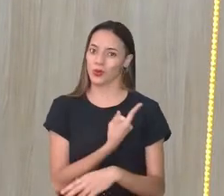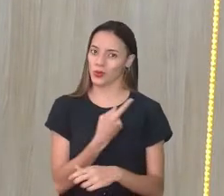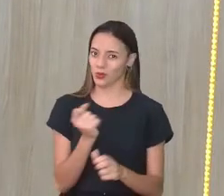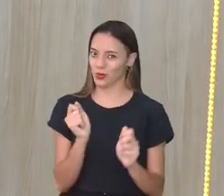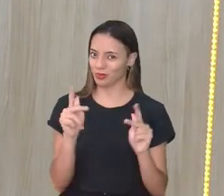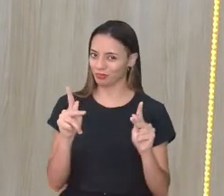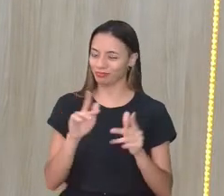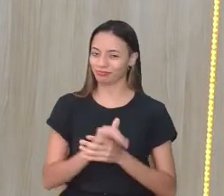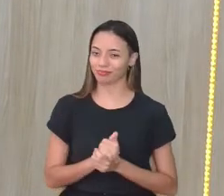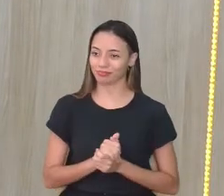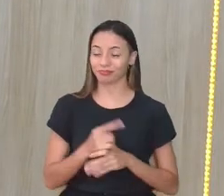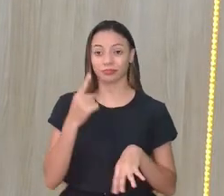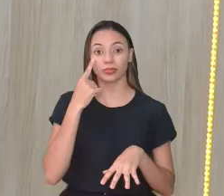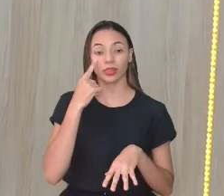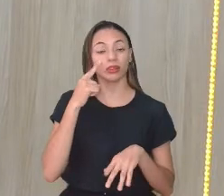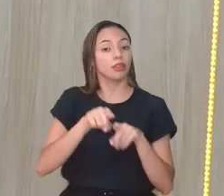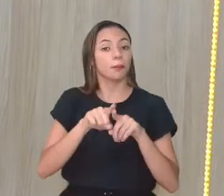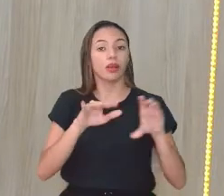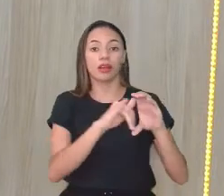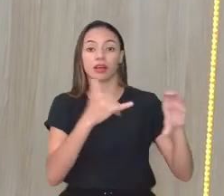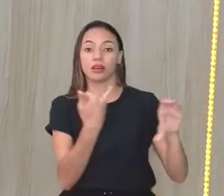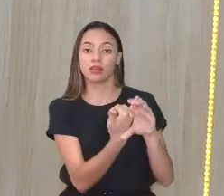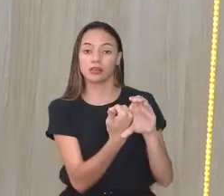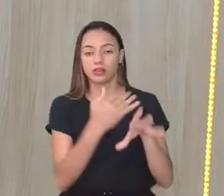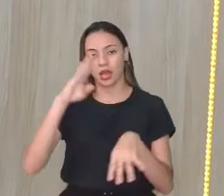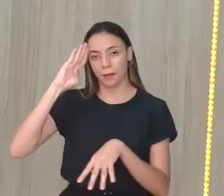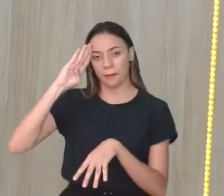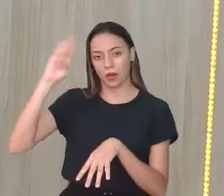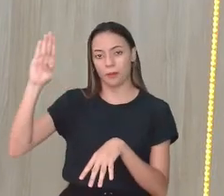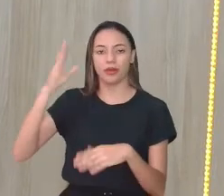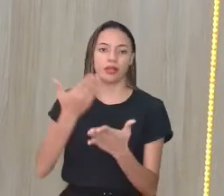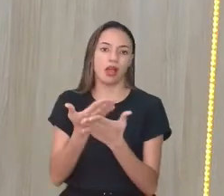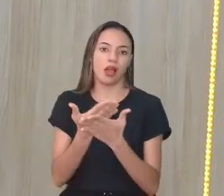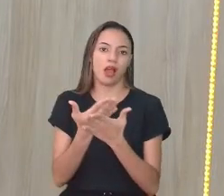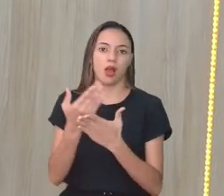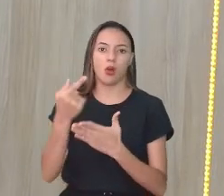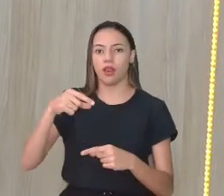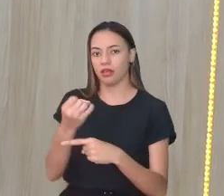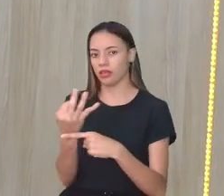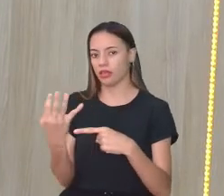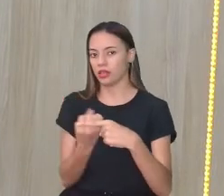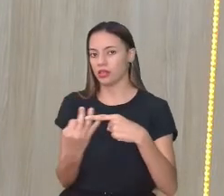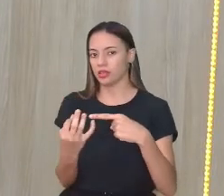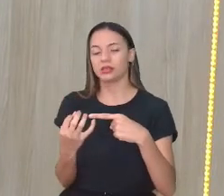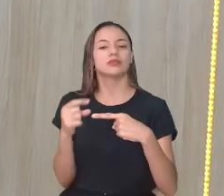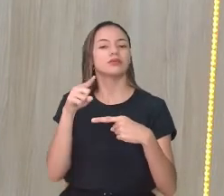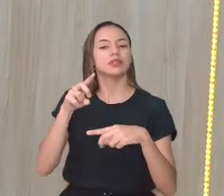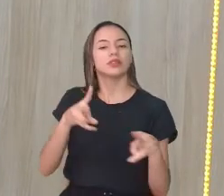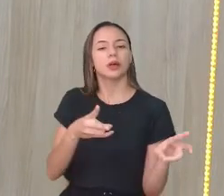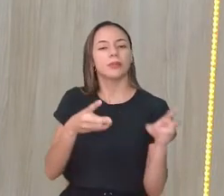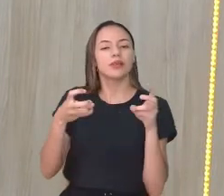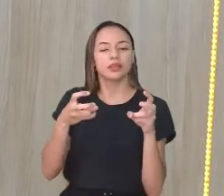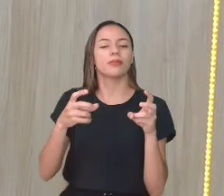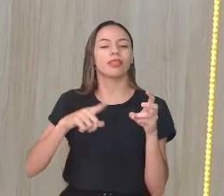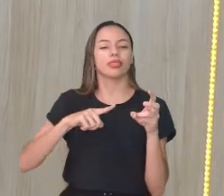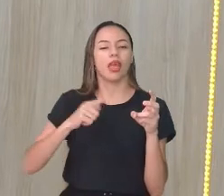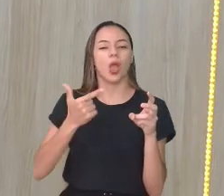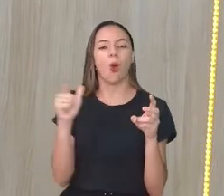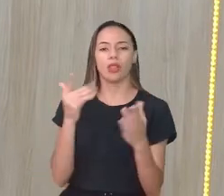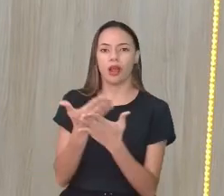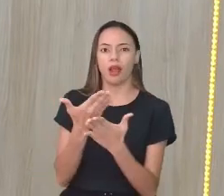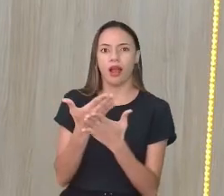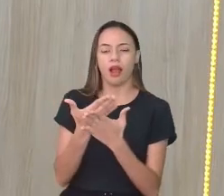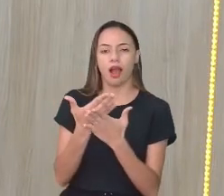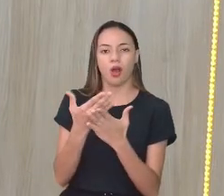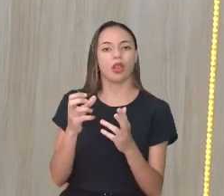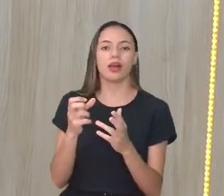bom? Uma outra coisa lá no nosso canal, principalmente essa aula aqui de fração, você vai perceber que já tivemos outras aulas